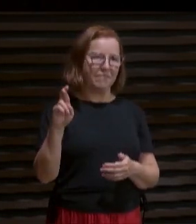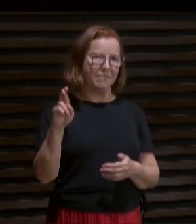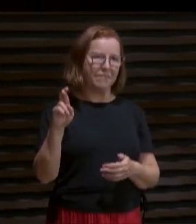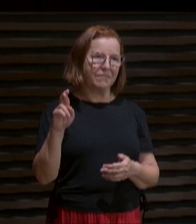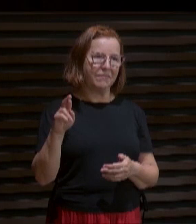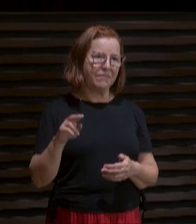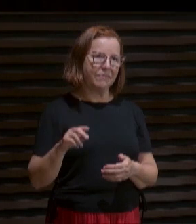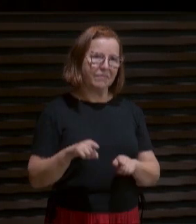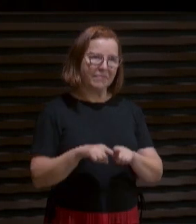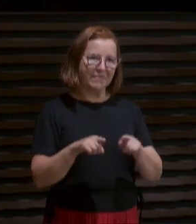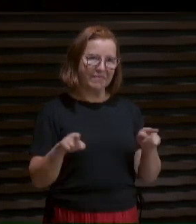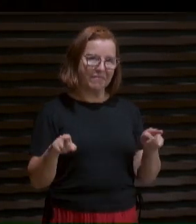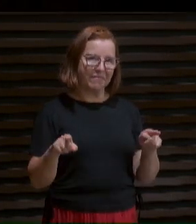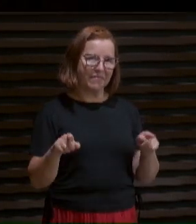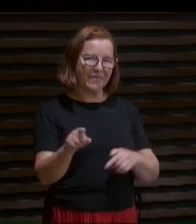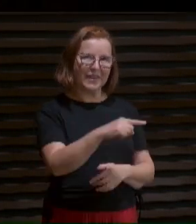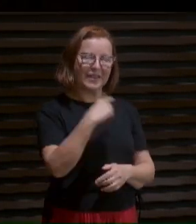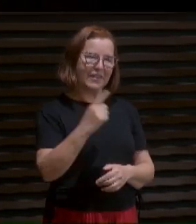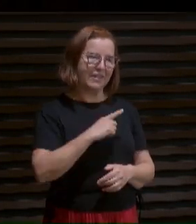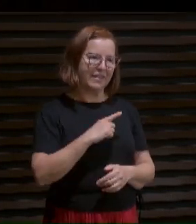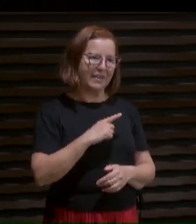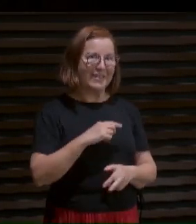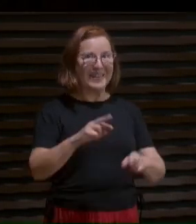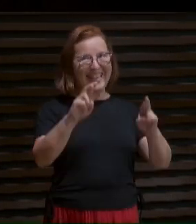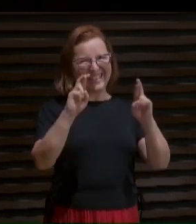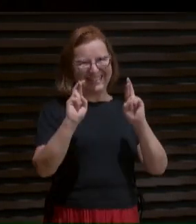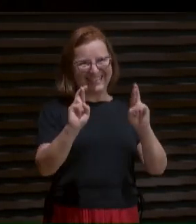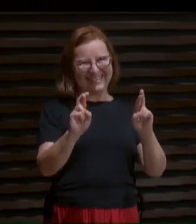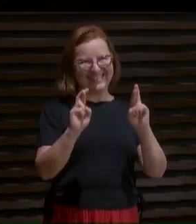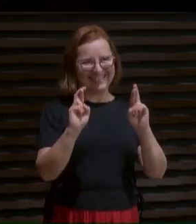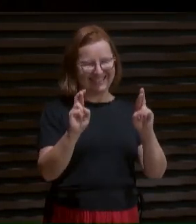Mas nós temos uma esperança.